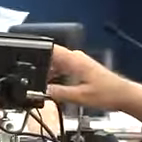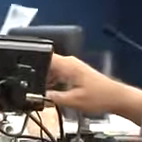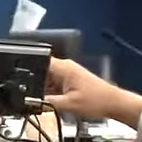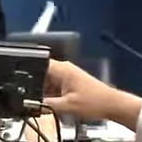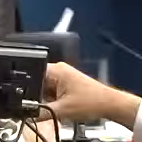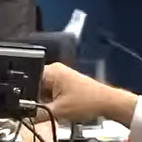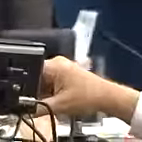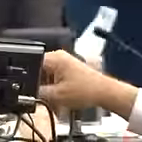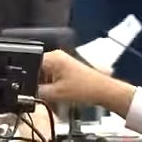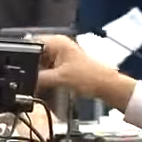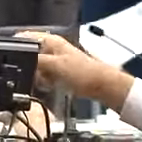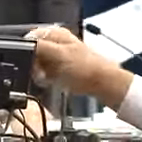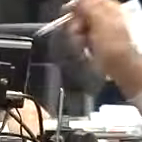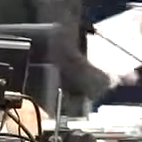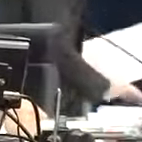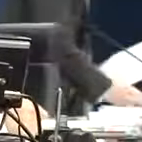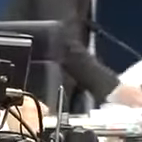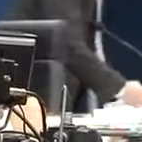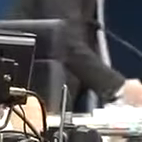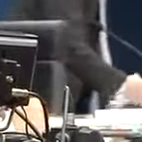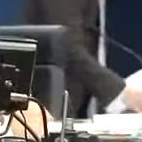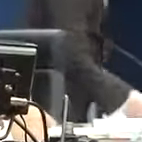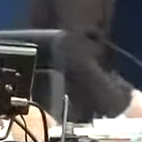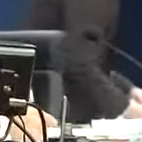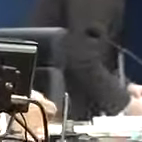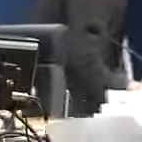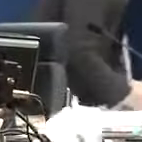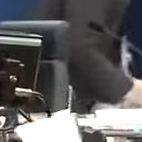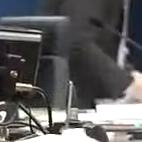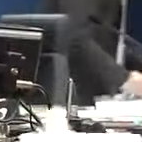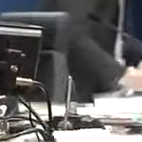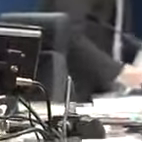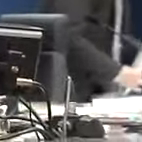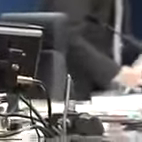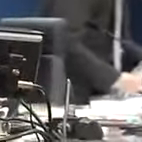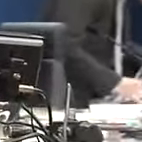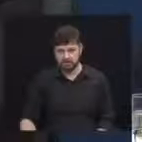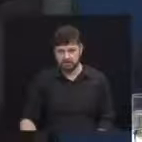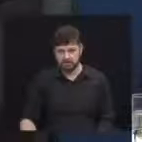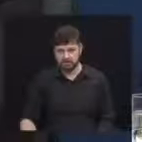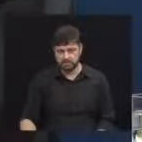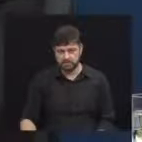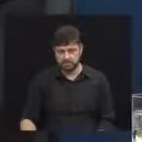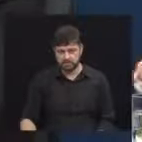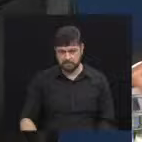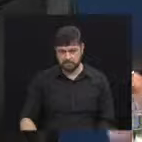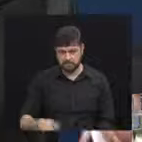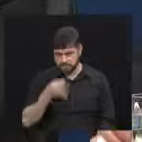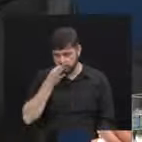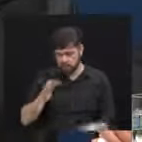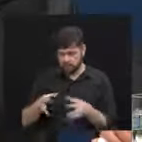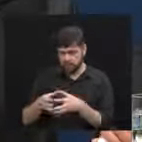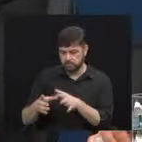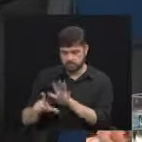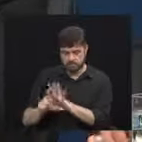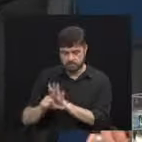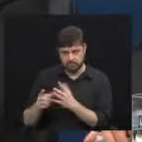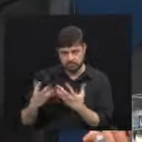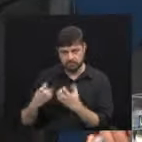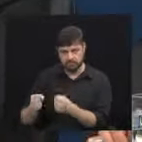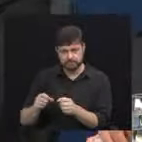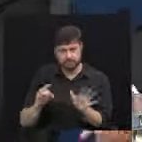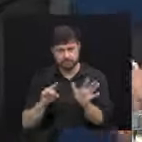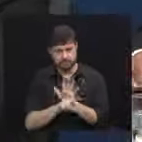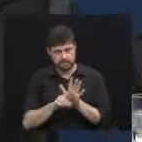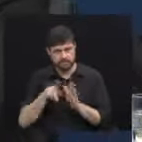rafa zimbaldi o presidente do legislativo no biênio 2015 2016 que está em seu terceiro mandato e